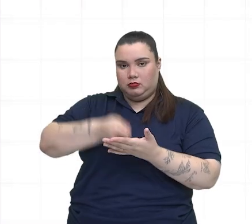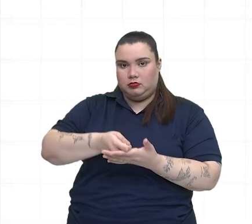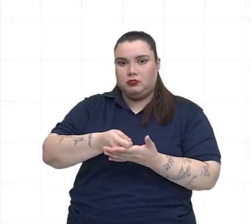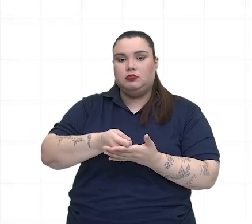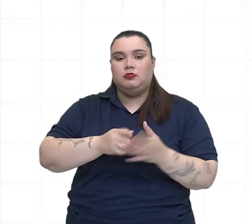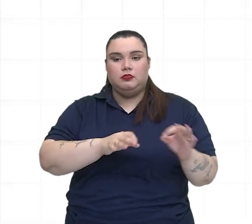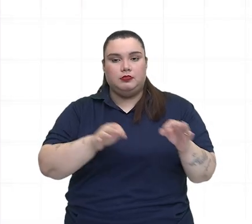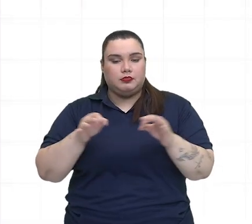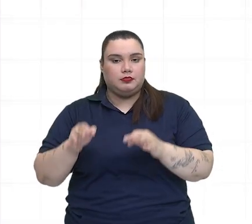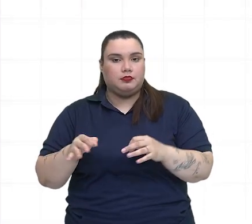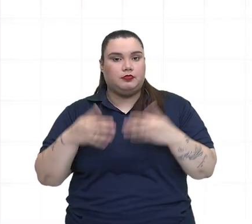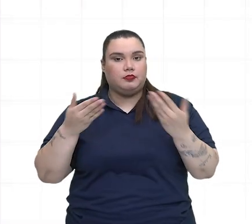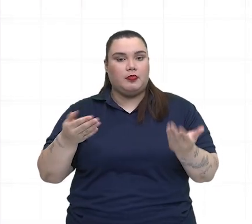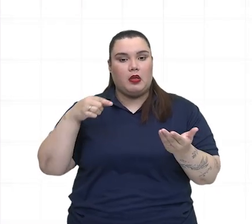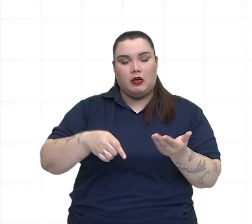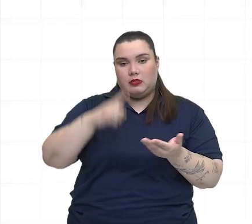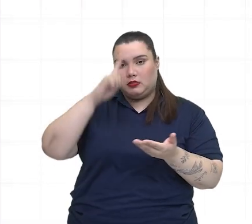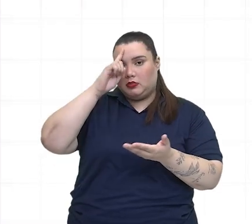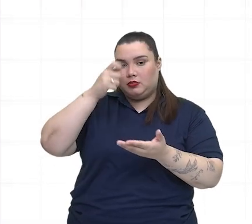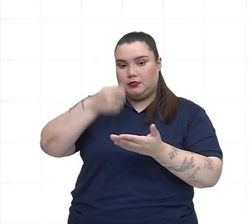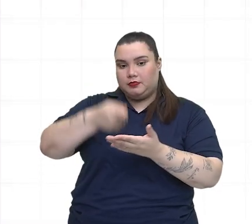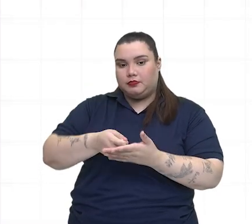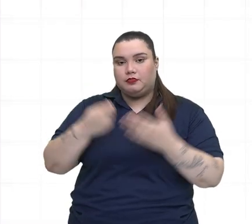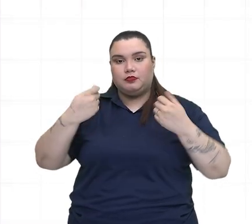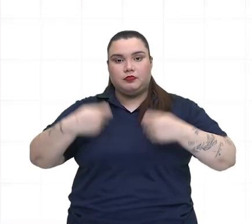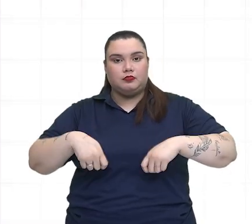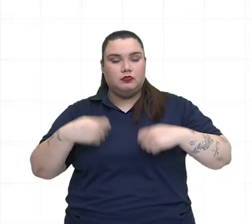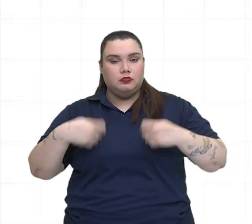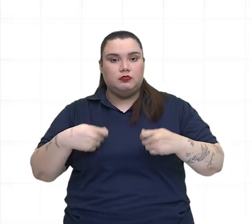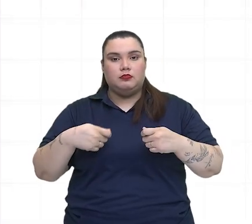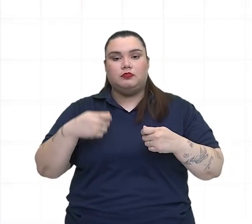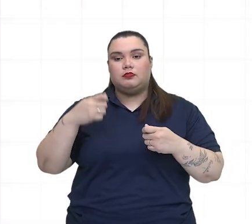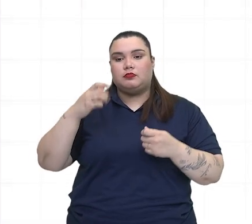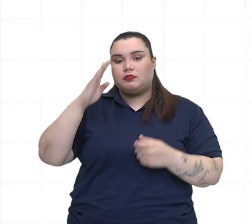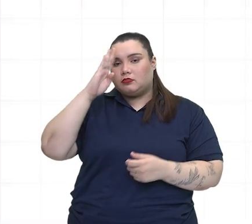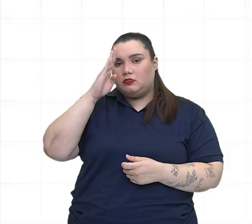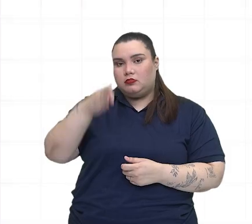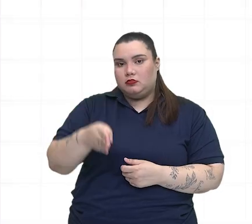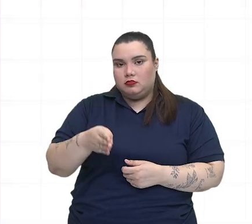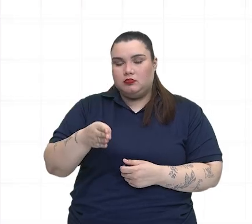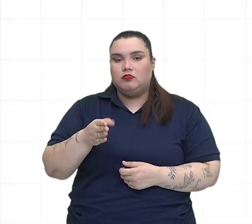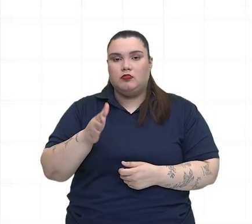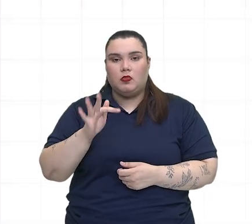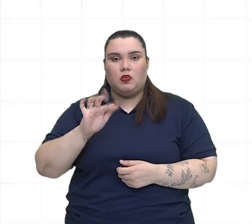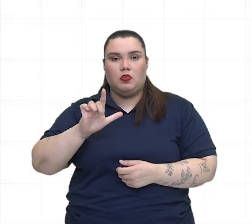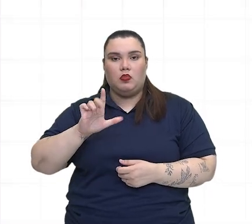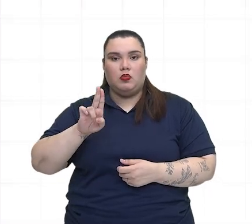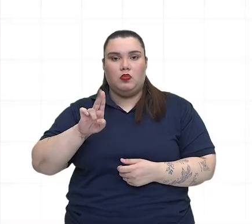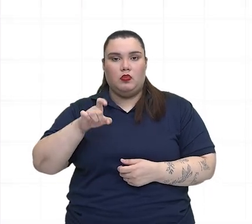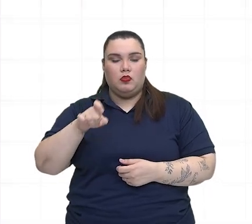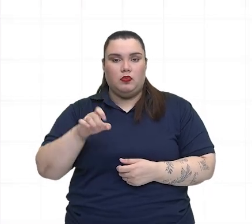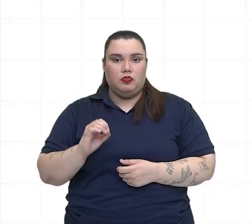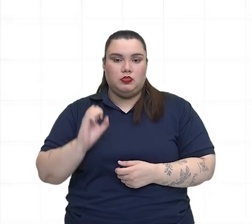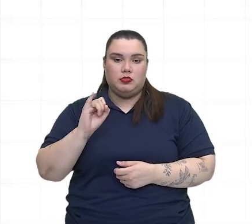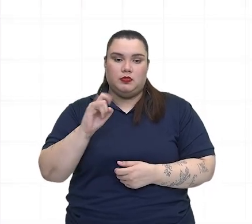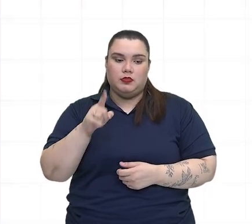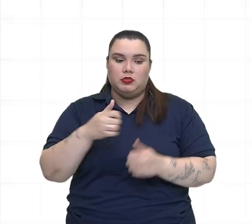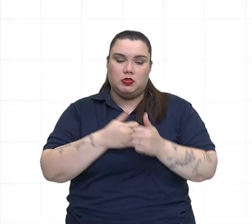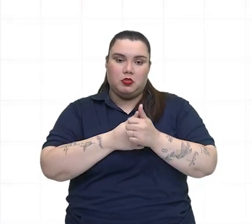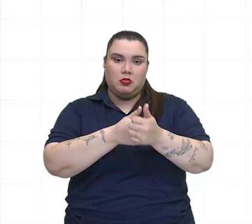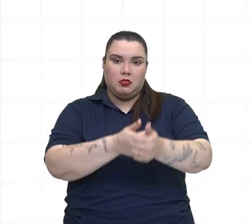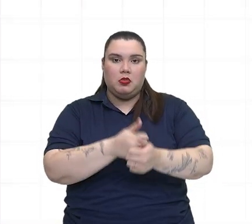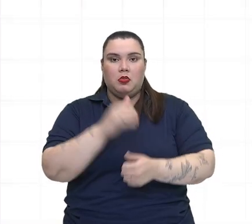decisão. E essa decisão, ela requer uma direção de fluxo. Se você segue